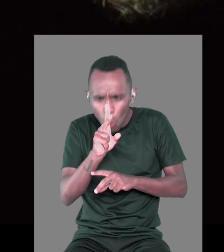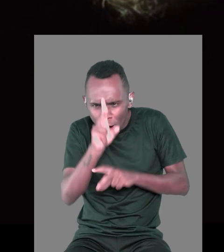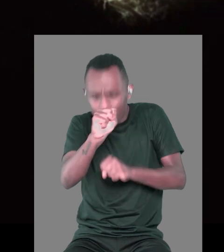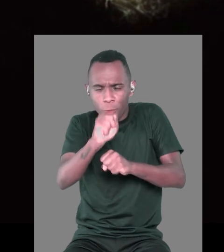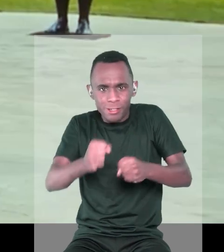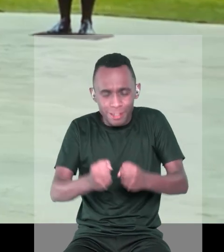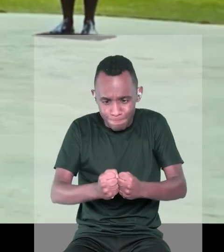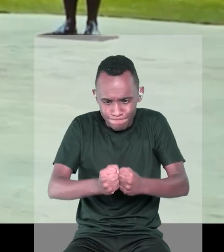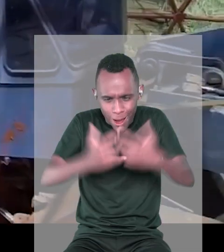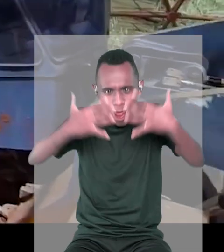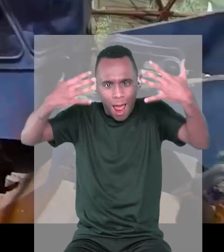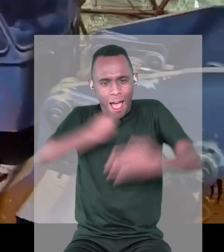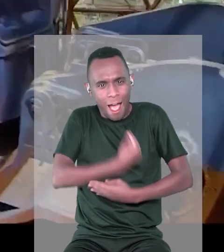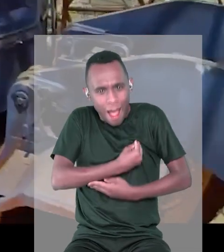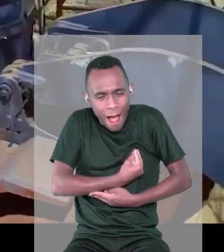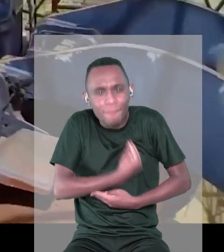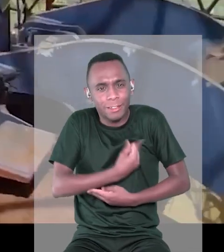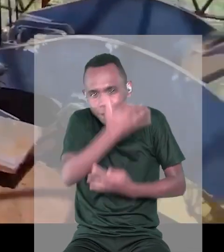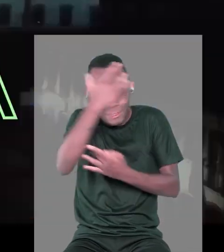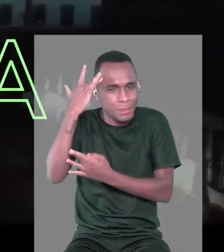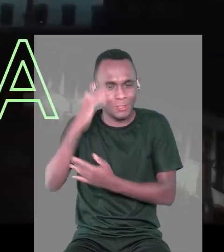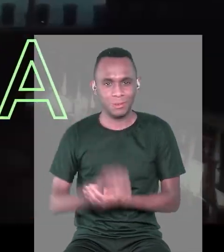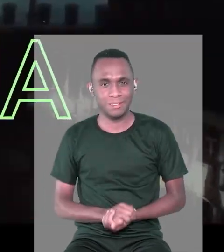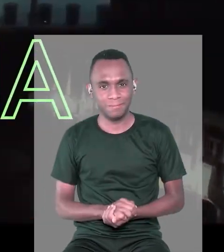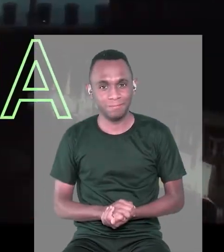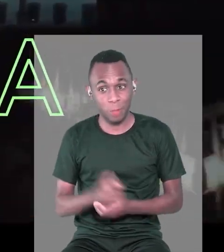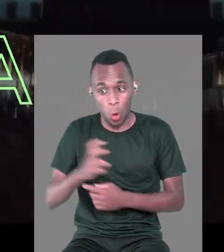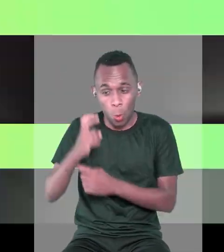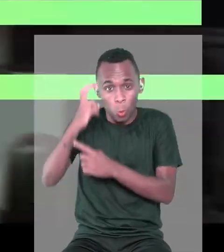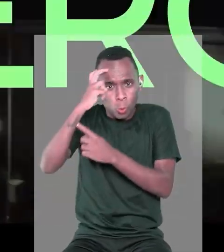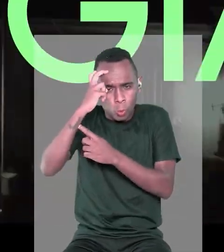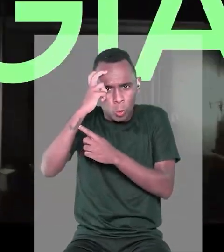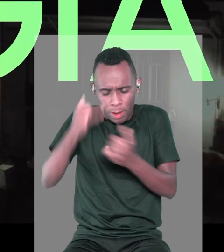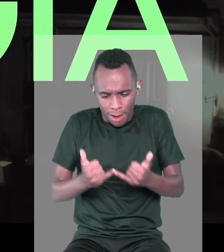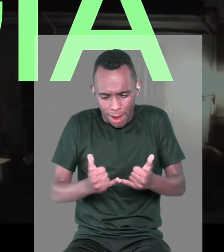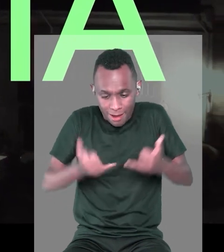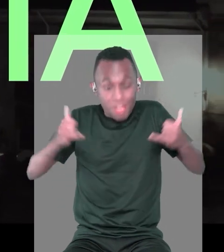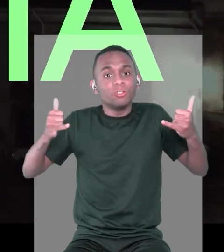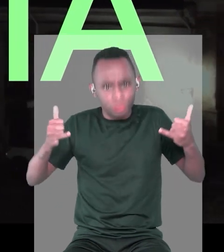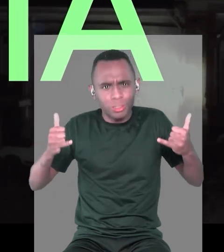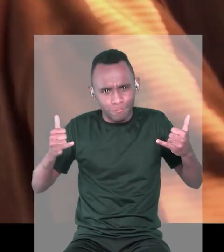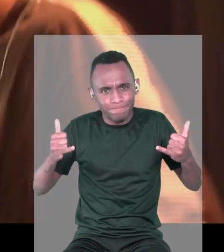força que ilumina a vida das pessoas. A cultura é uma